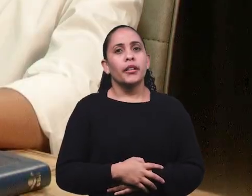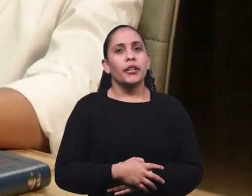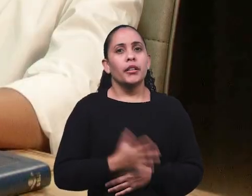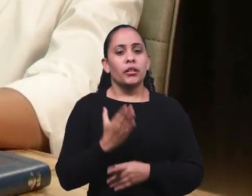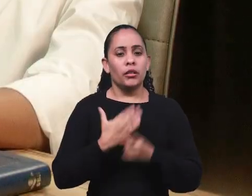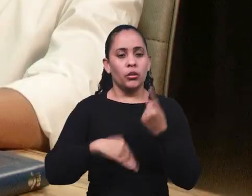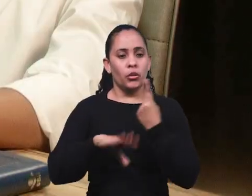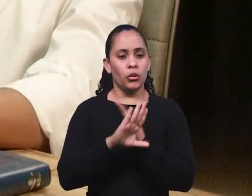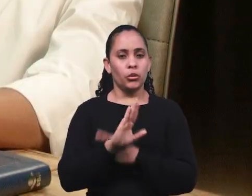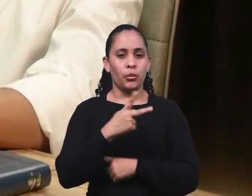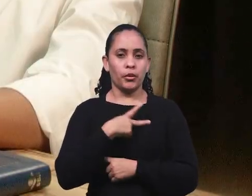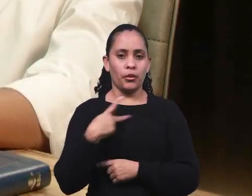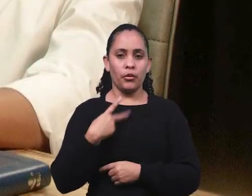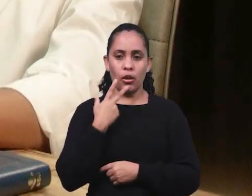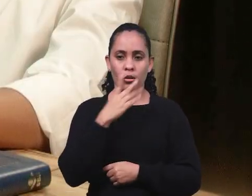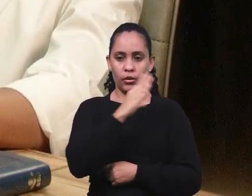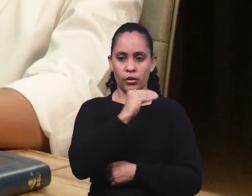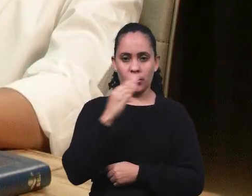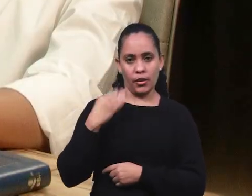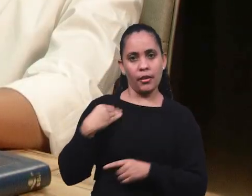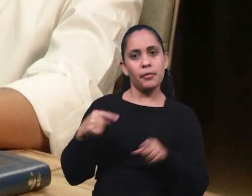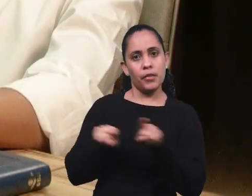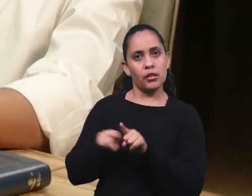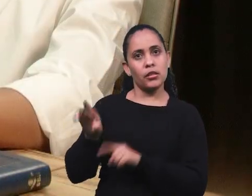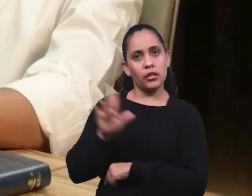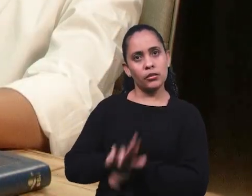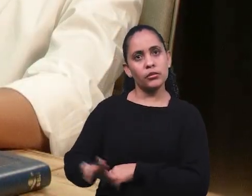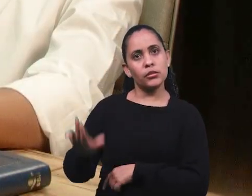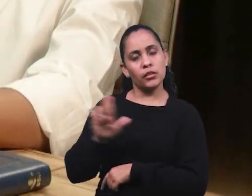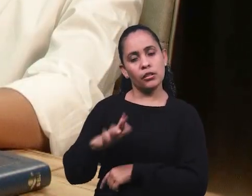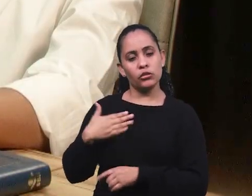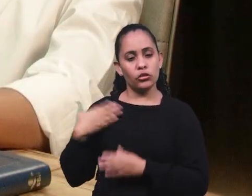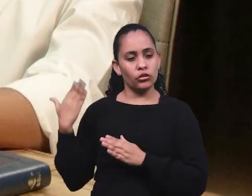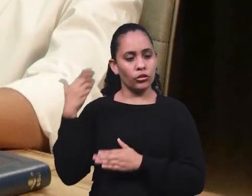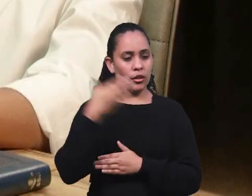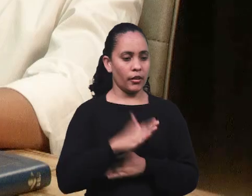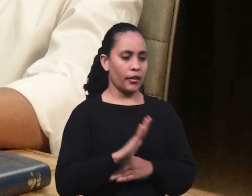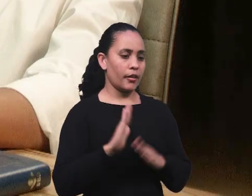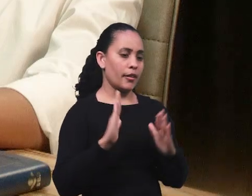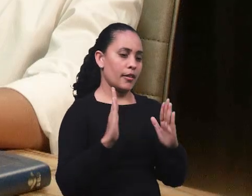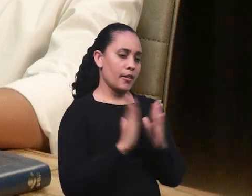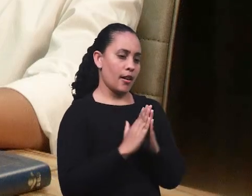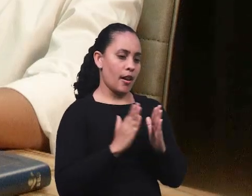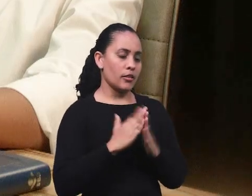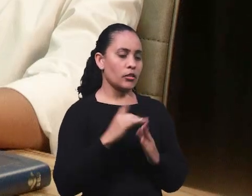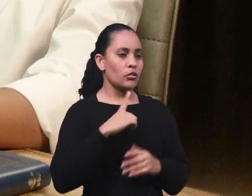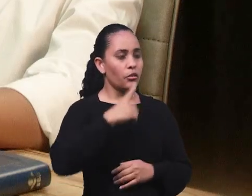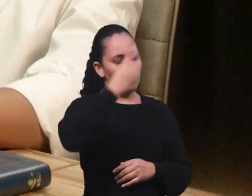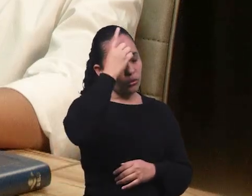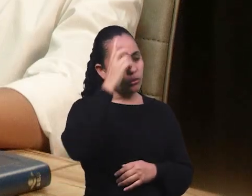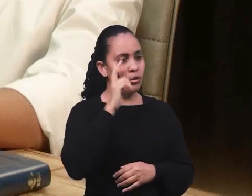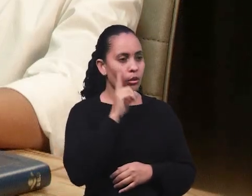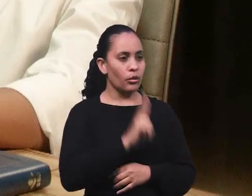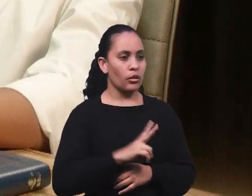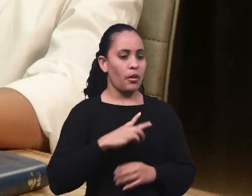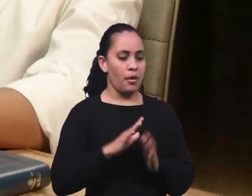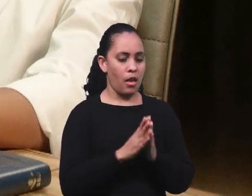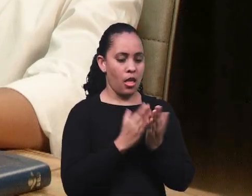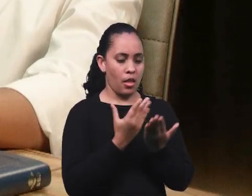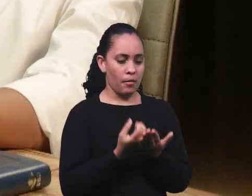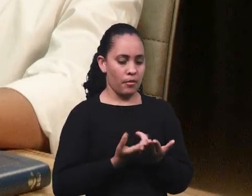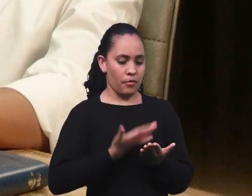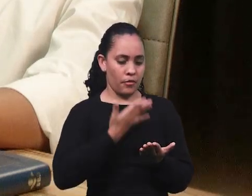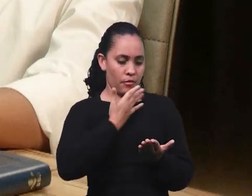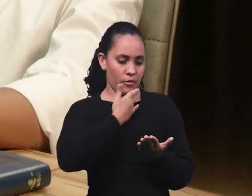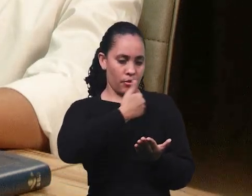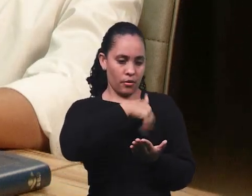aí, no mesmo culto, o pastor falou que adolescentes iam ser usados em dons. Quando eu cheguei em casa, eu tive uma visão. Que uma luz saía da minha Bíblia